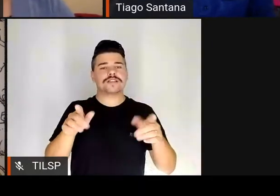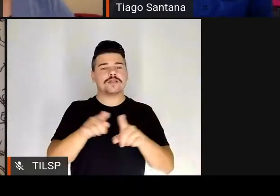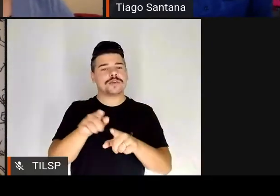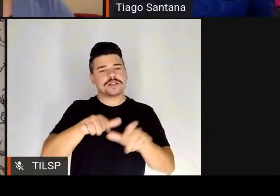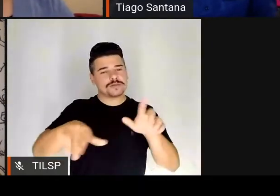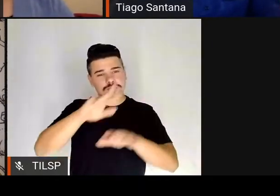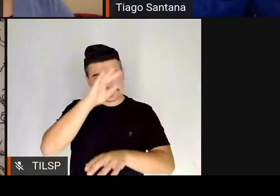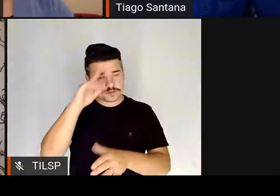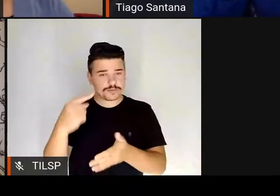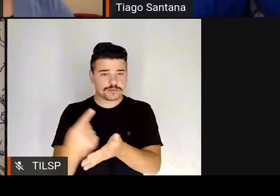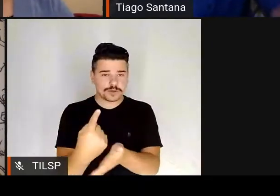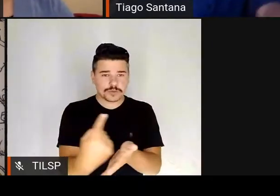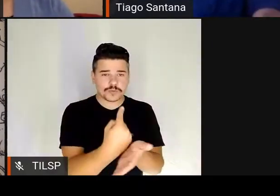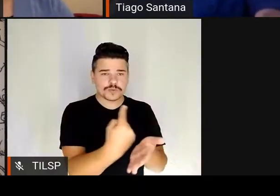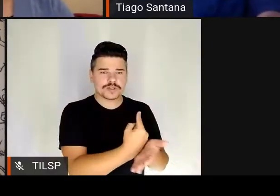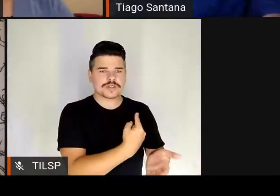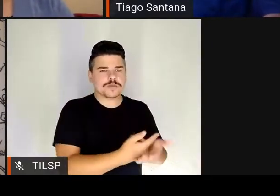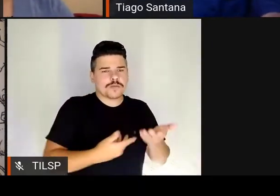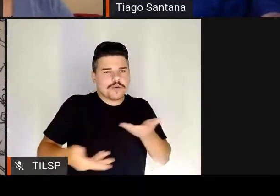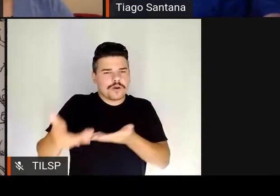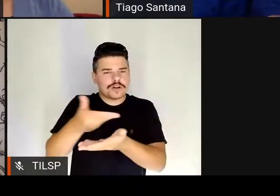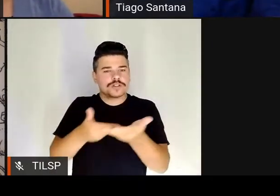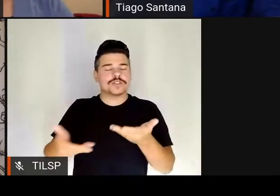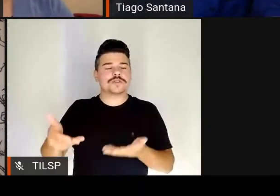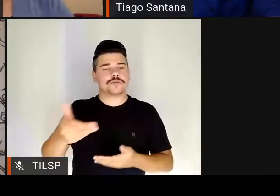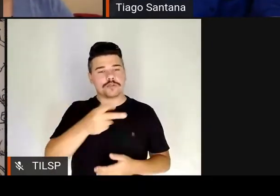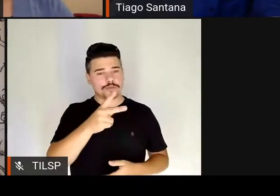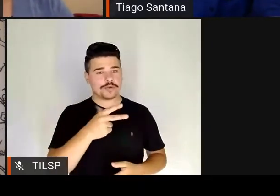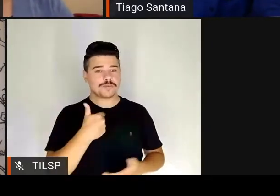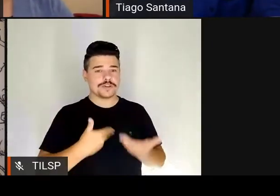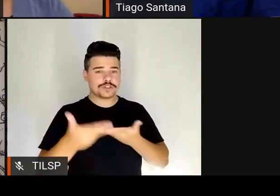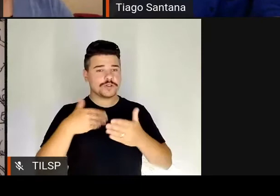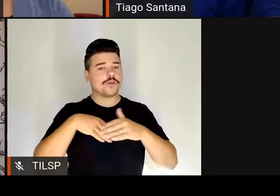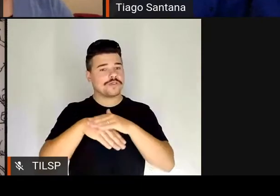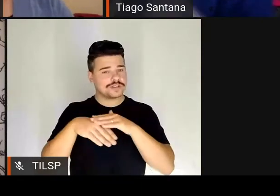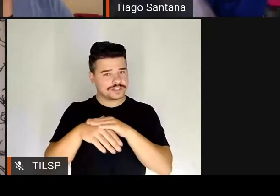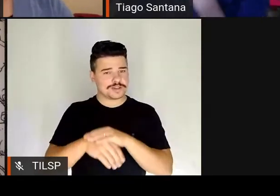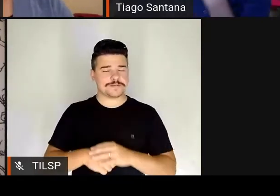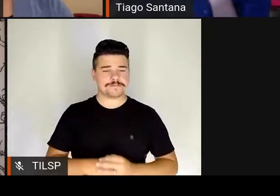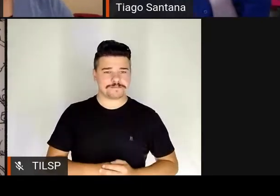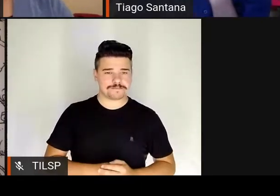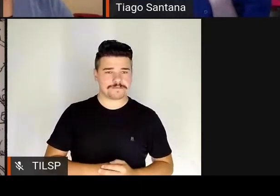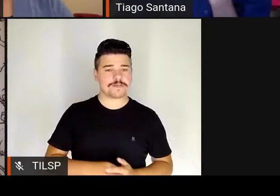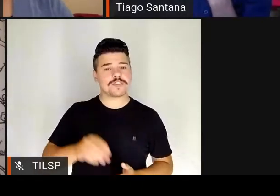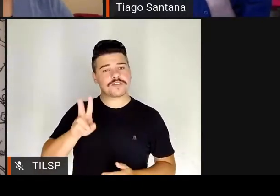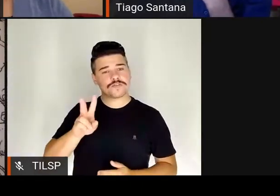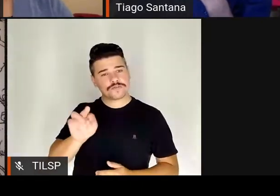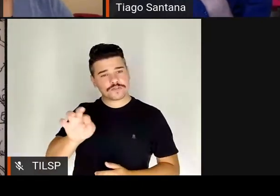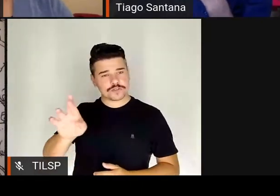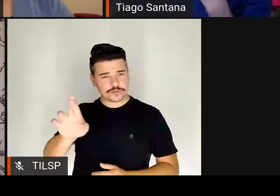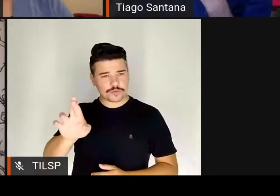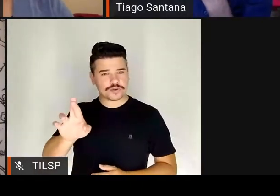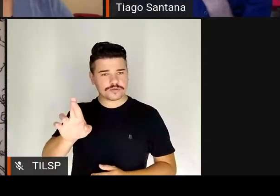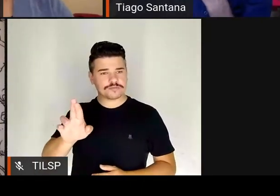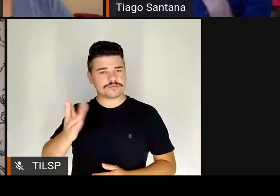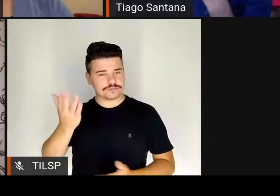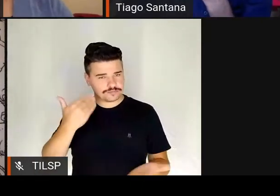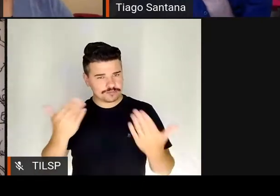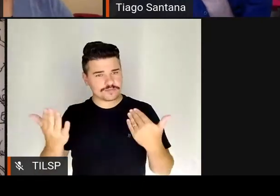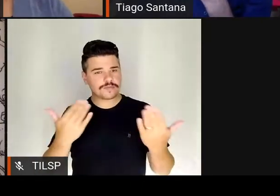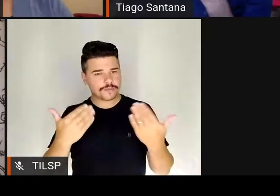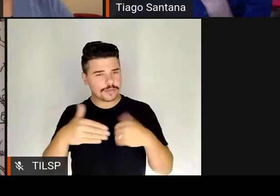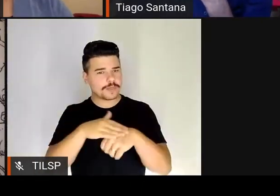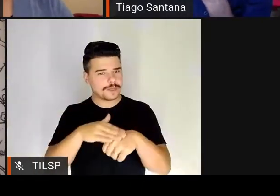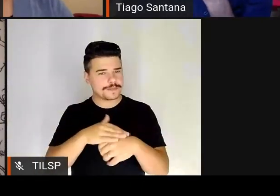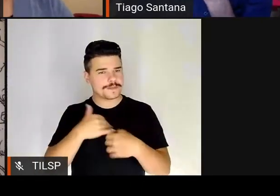né, que a gente possa ter também do público que está acompanhando a gente, né? Então, Vitor, gostaria muito de ouvir, né,